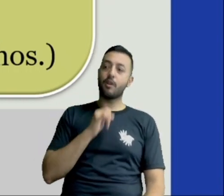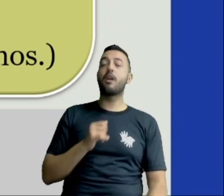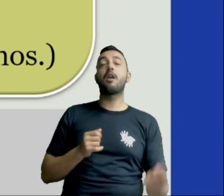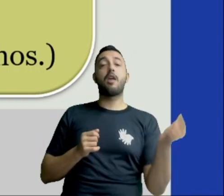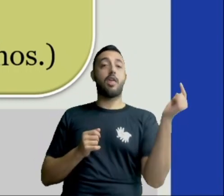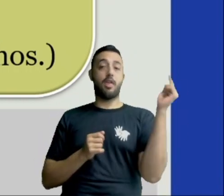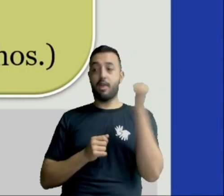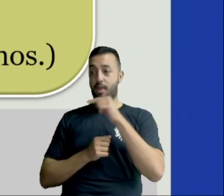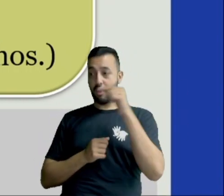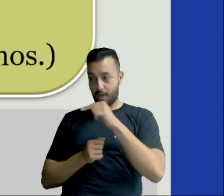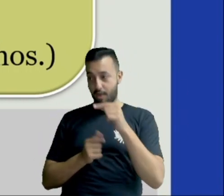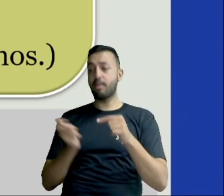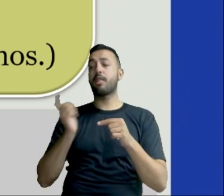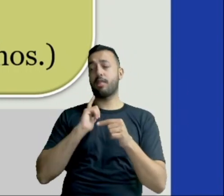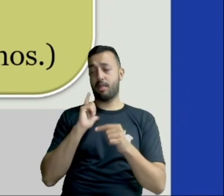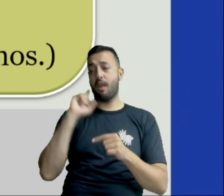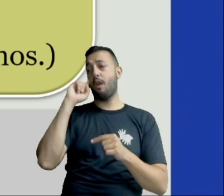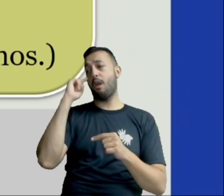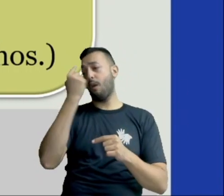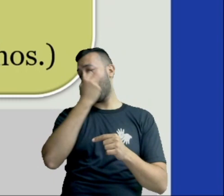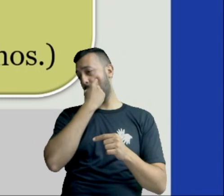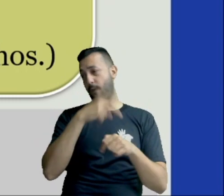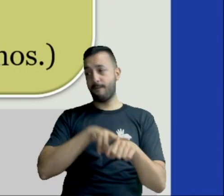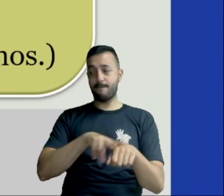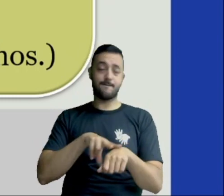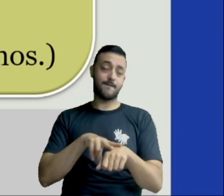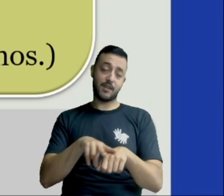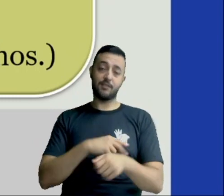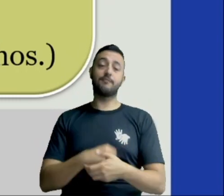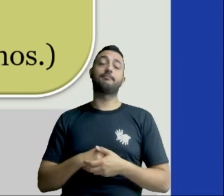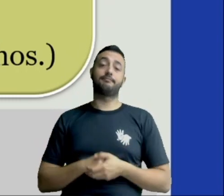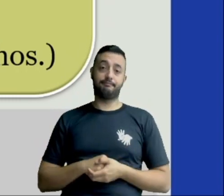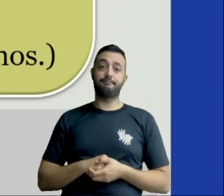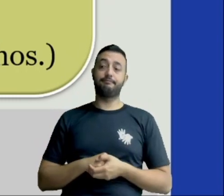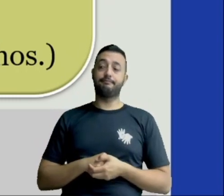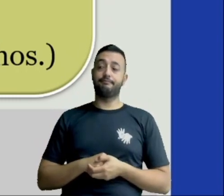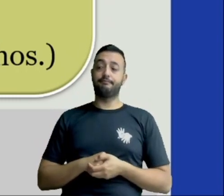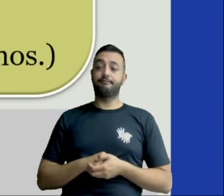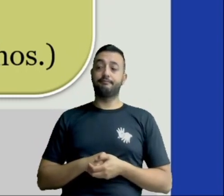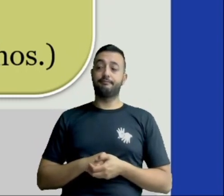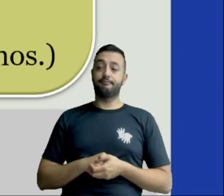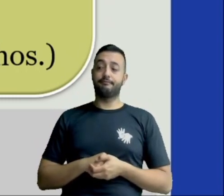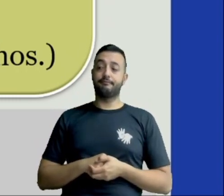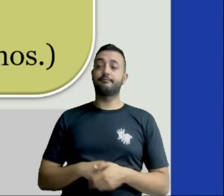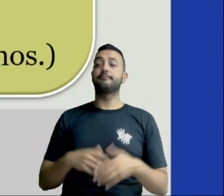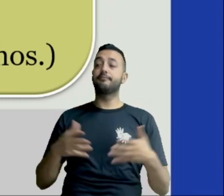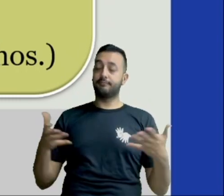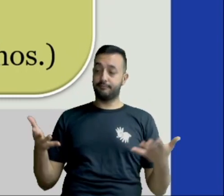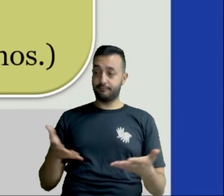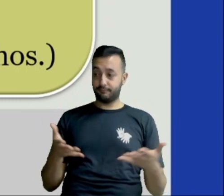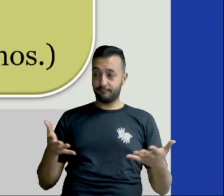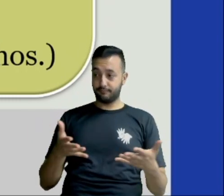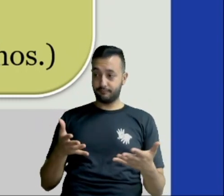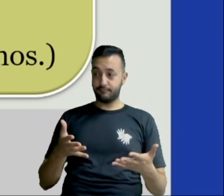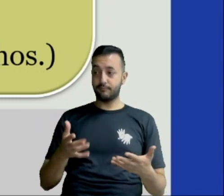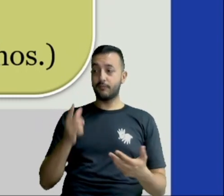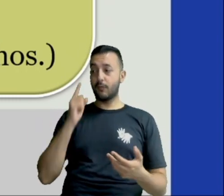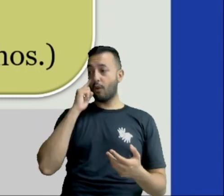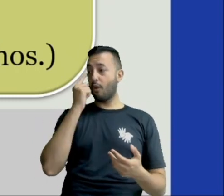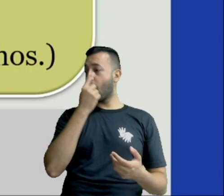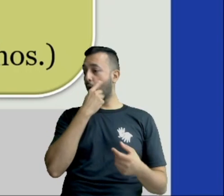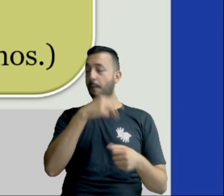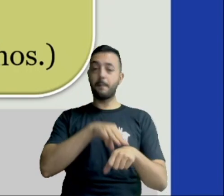Green, verde, eyes, olhos. Ele tem olhos verdes. Agora, os